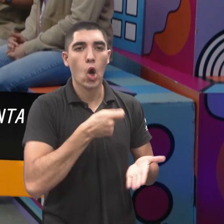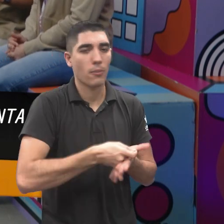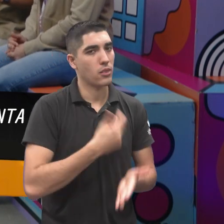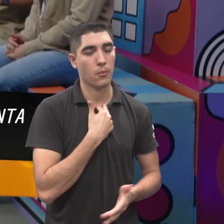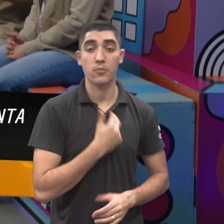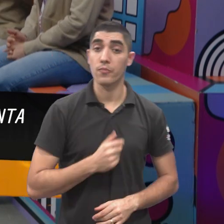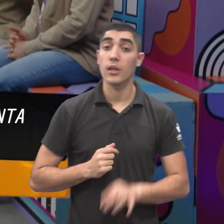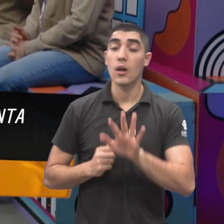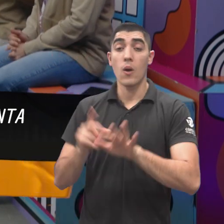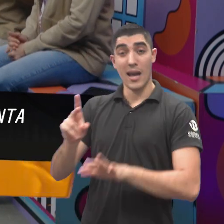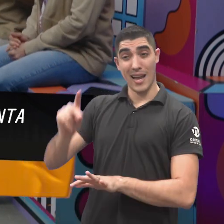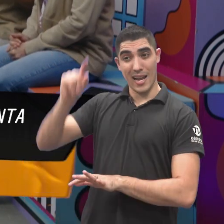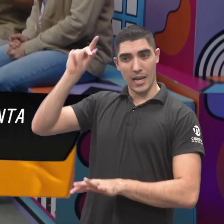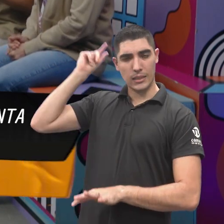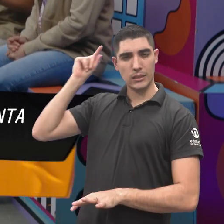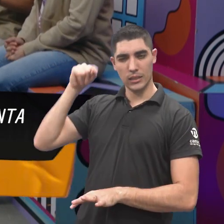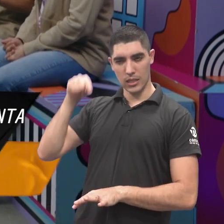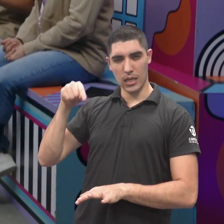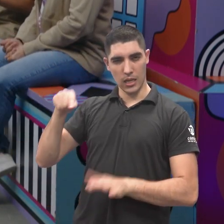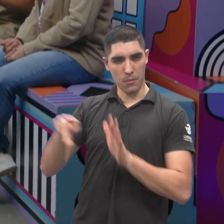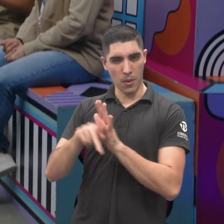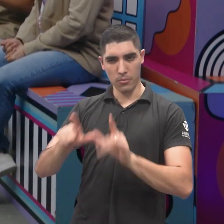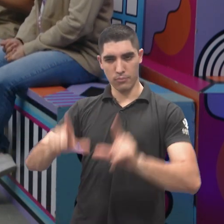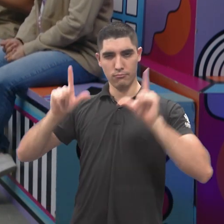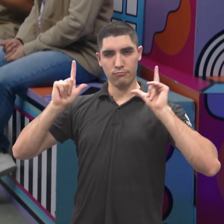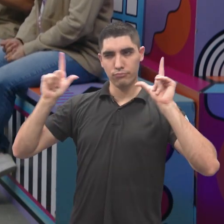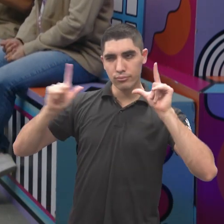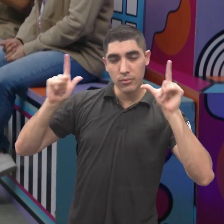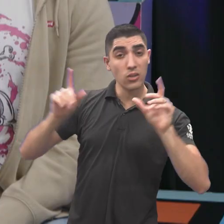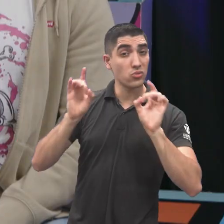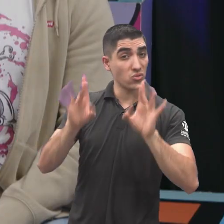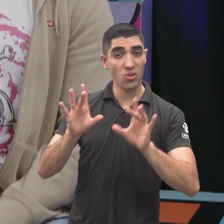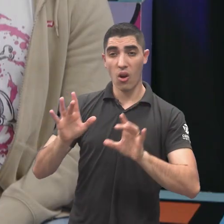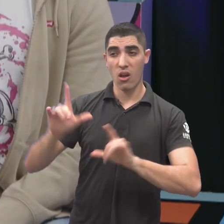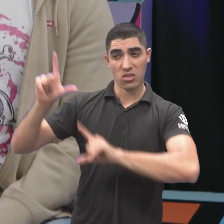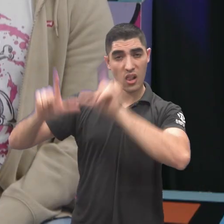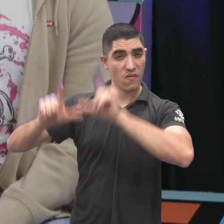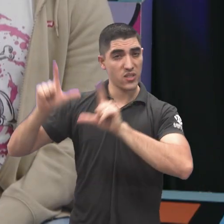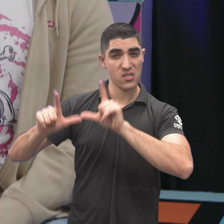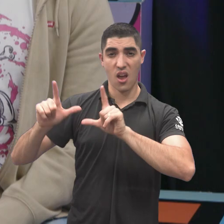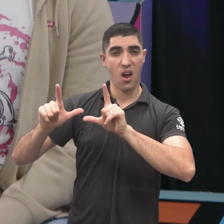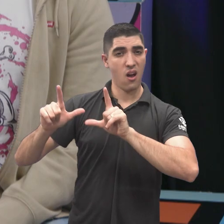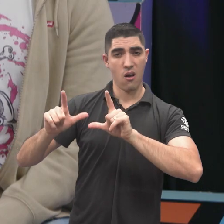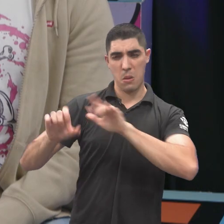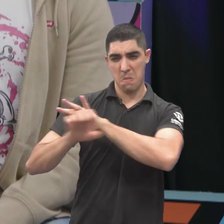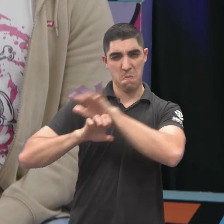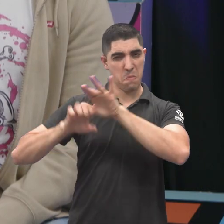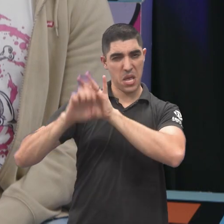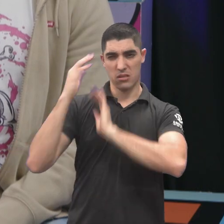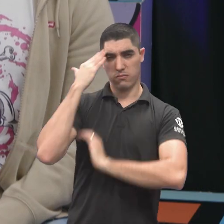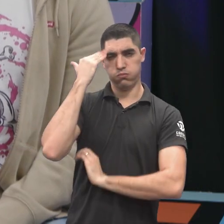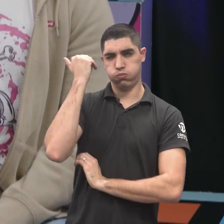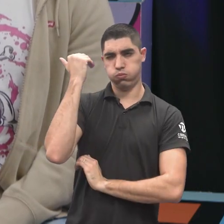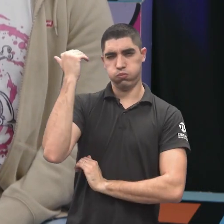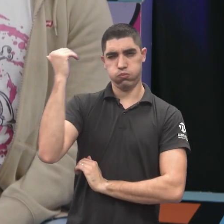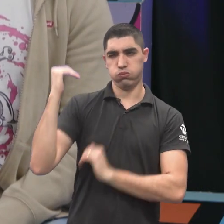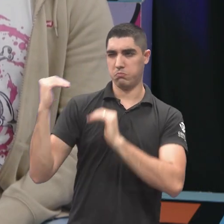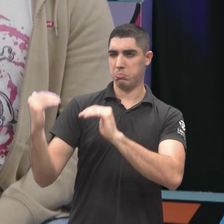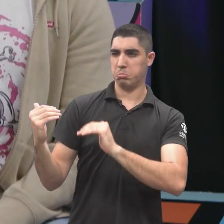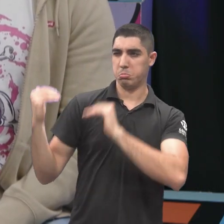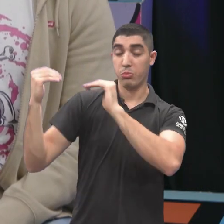de conteúdo. Antigamente o entretenimento era feito pela grande mídia, pelos grandes produtores,